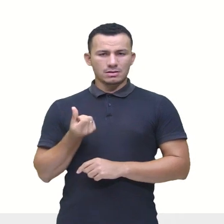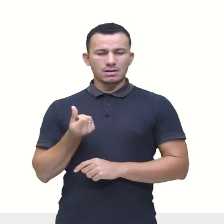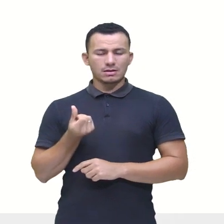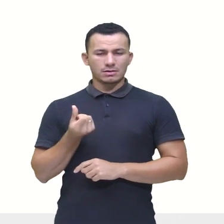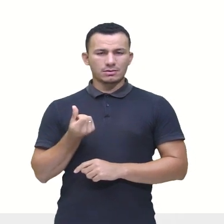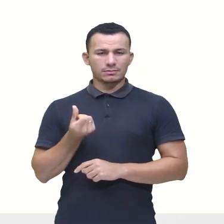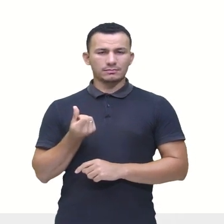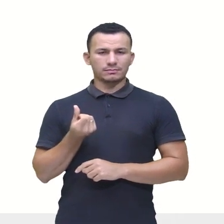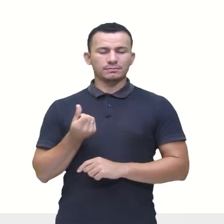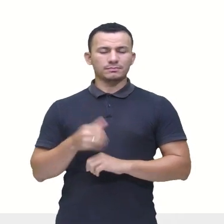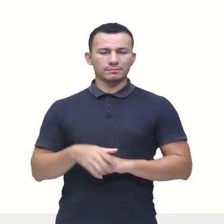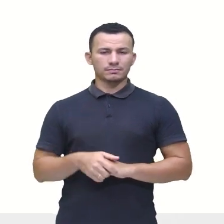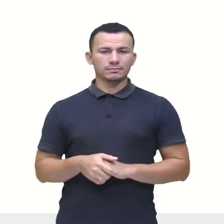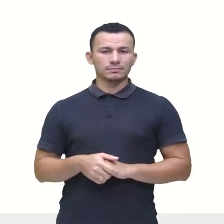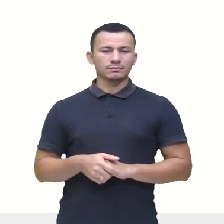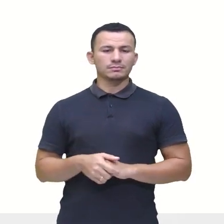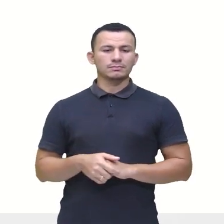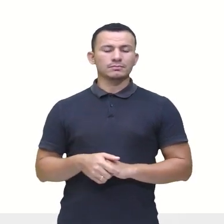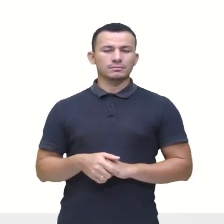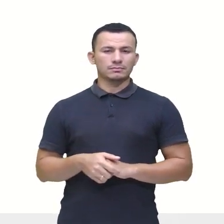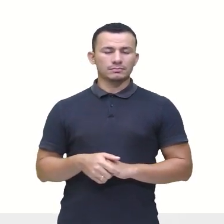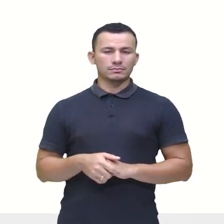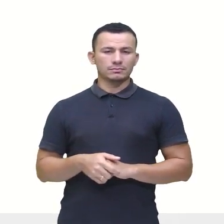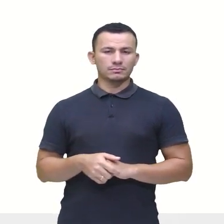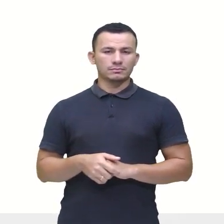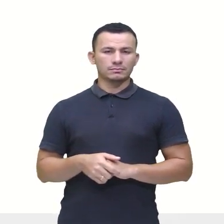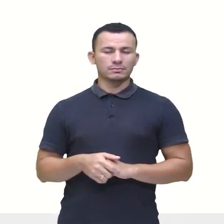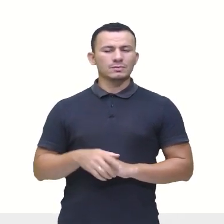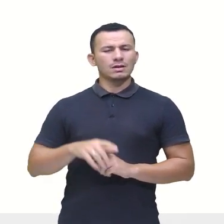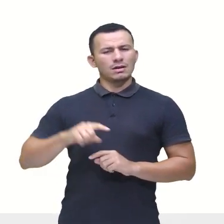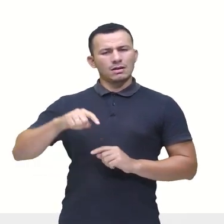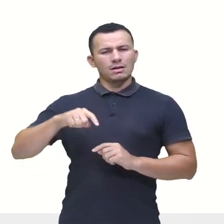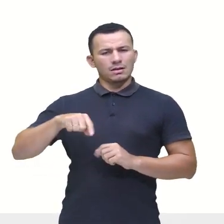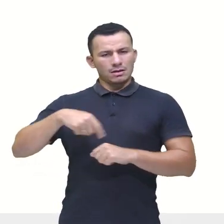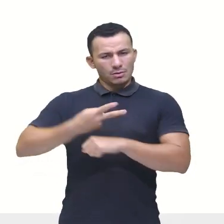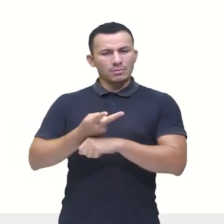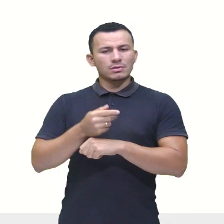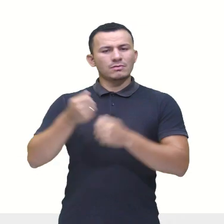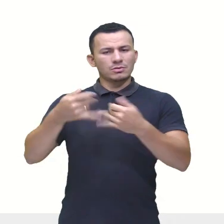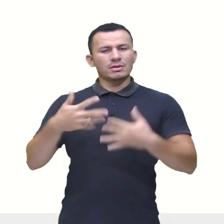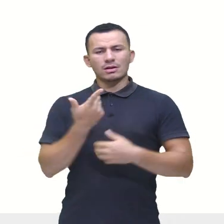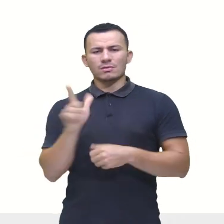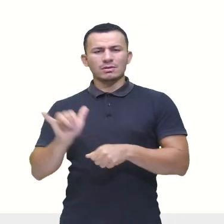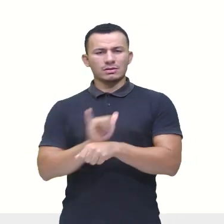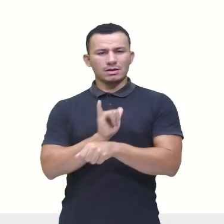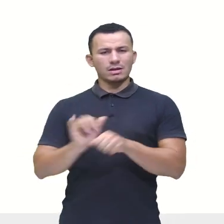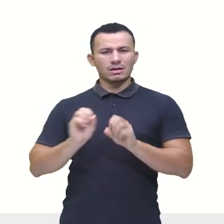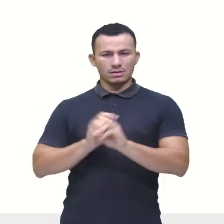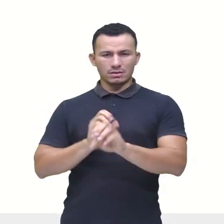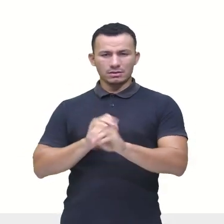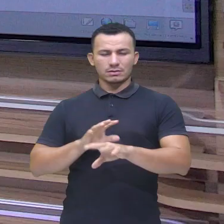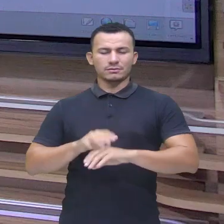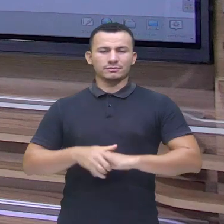1. Ok? Daqui a pouco eu vou ensinar um outro método de multiplicar bem interessante. Aqui comigo.